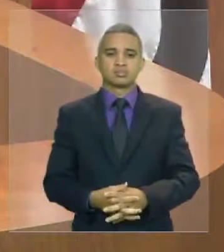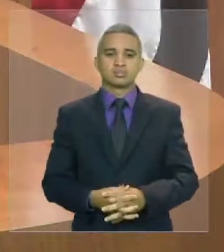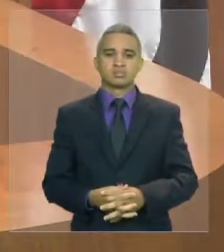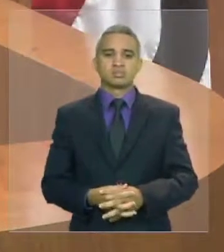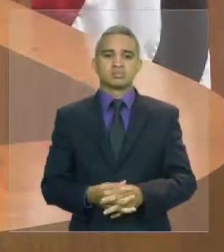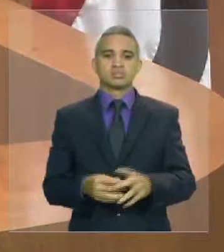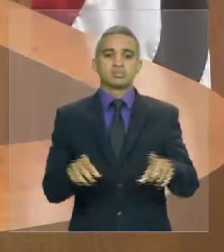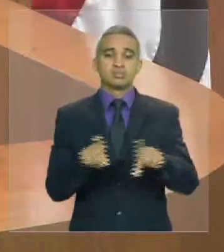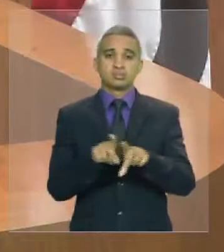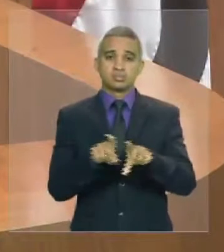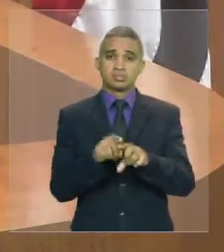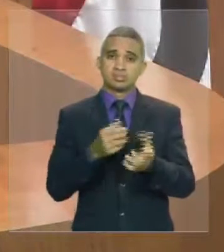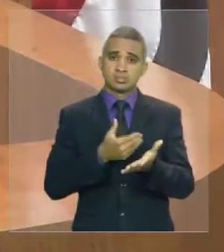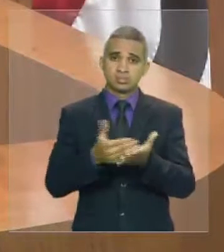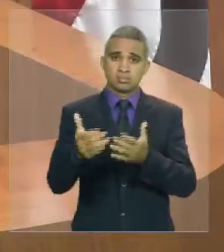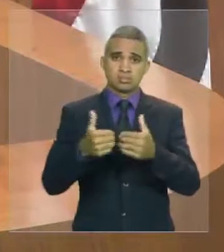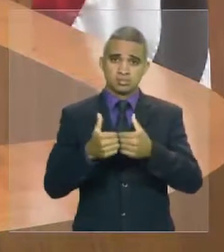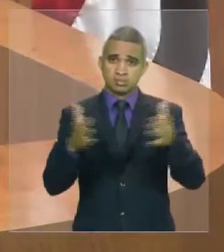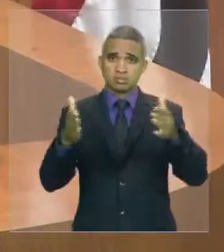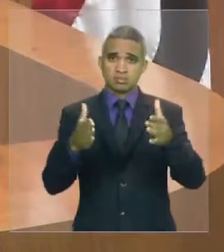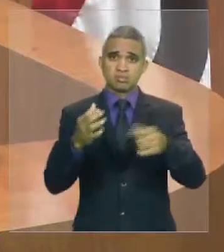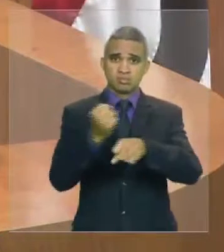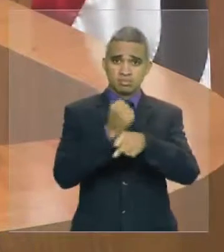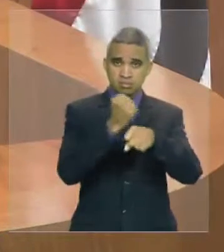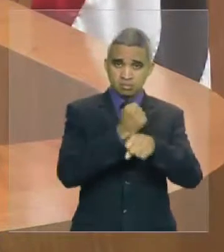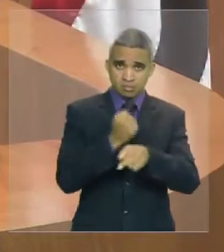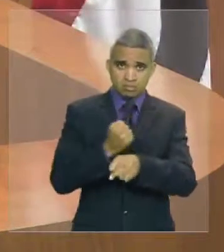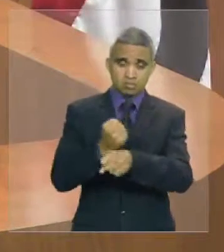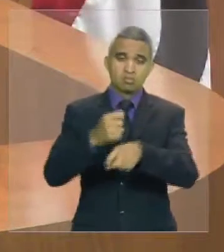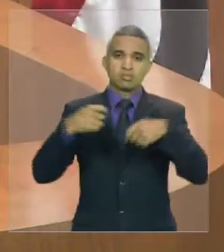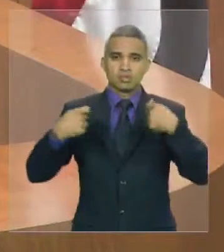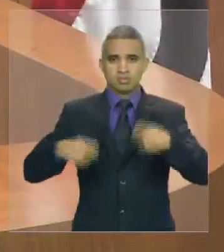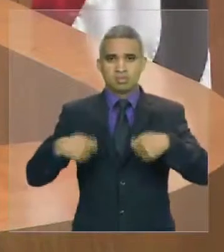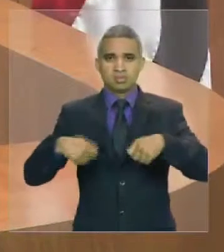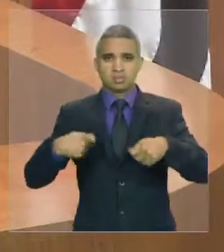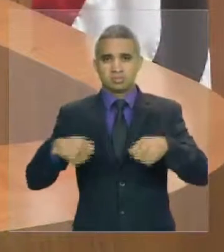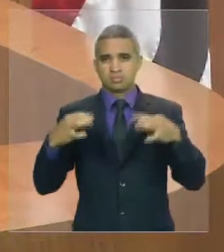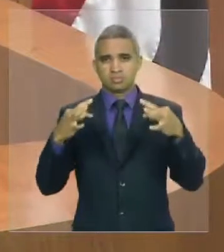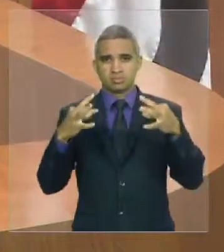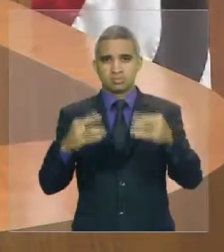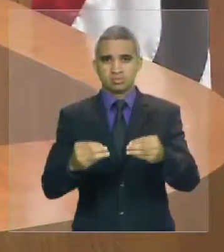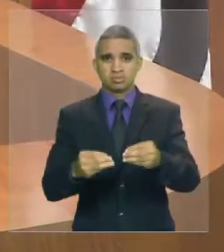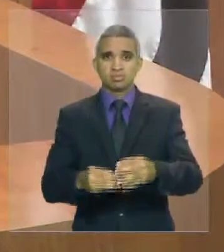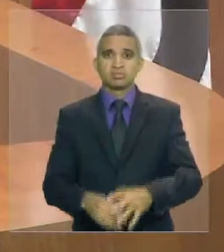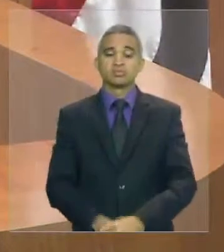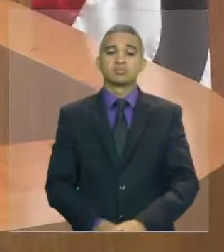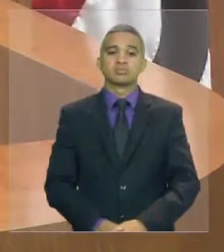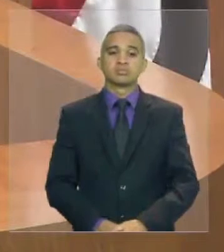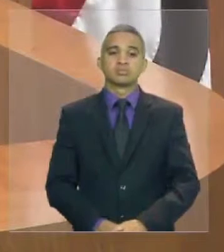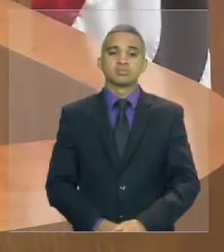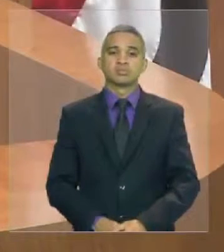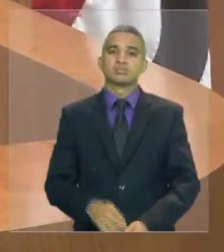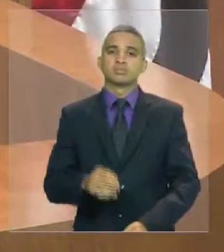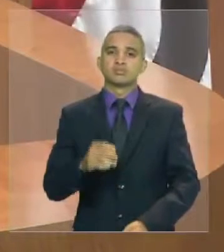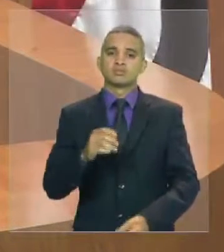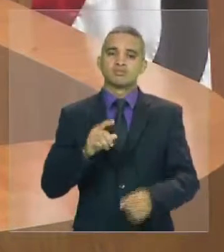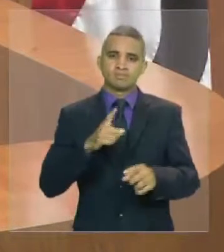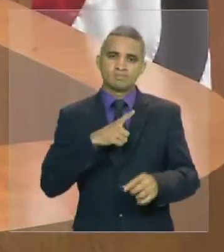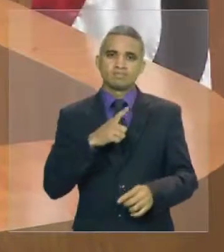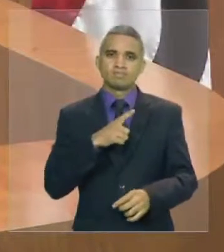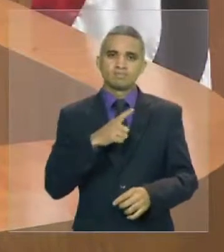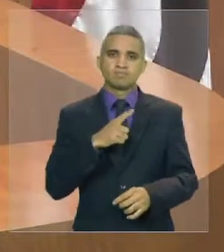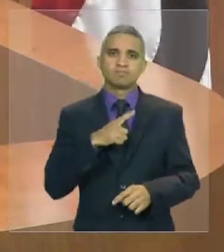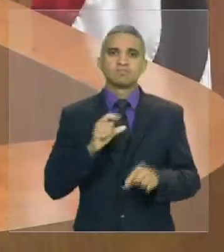começando a inaugurar as obras, fazer as obras que precisam. Nós temos uma deficiência, a VMA